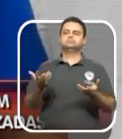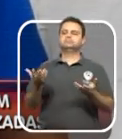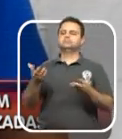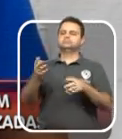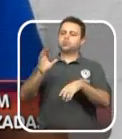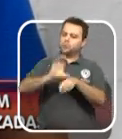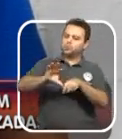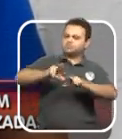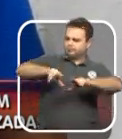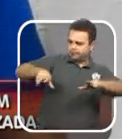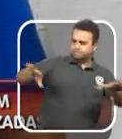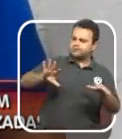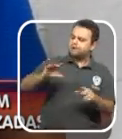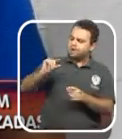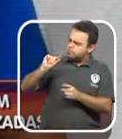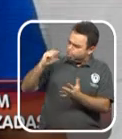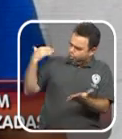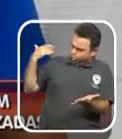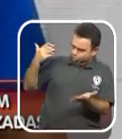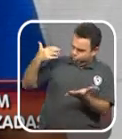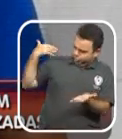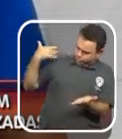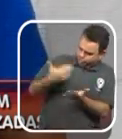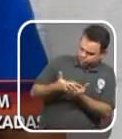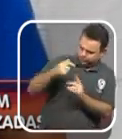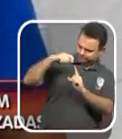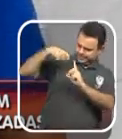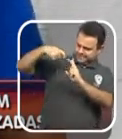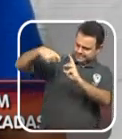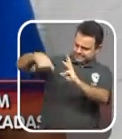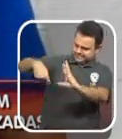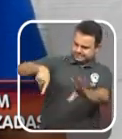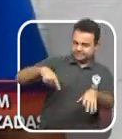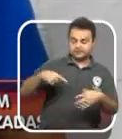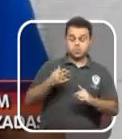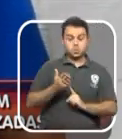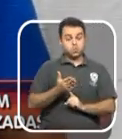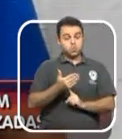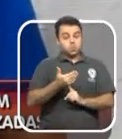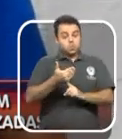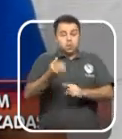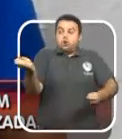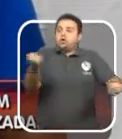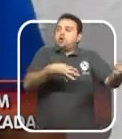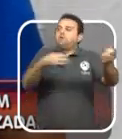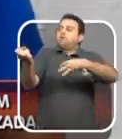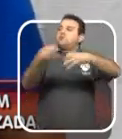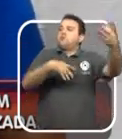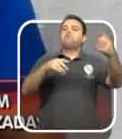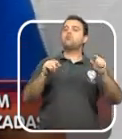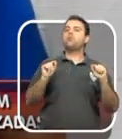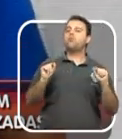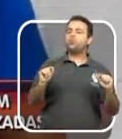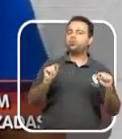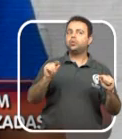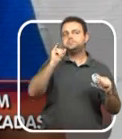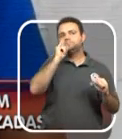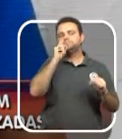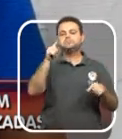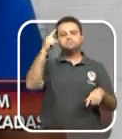também o vereador Jorge Menezes. Quero dizer que em todas as ações que vamos falar da Câmara Digital, do